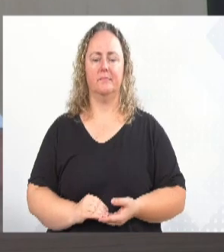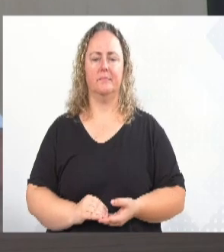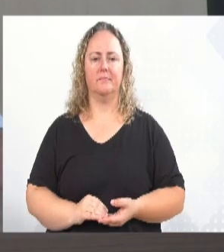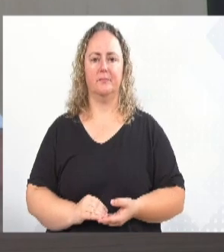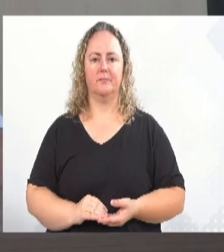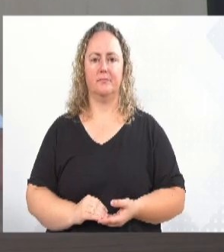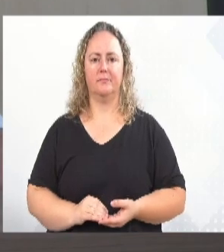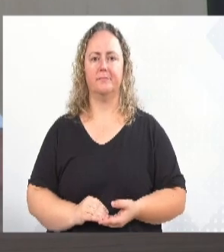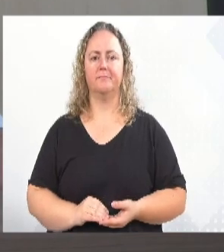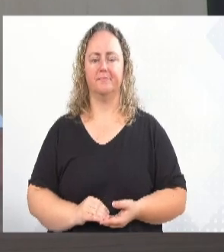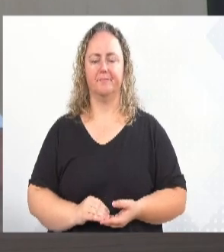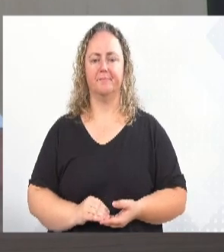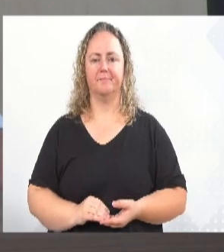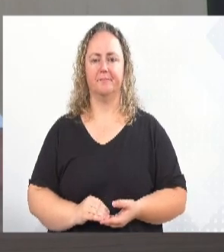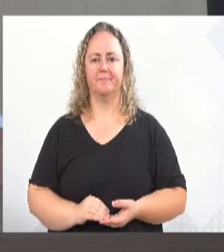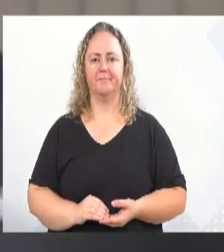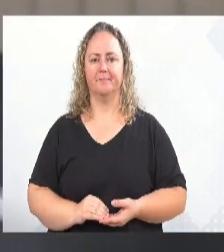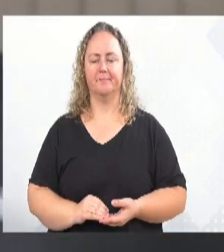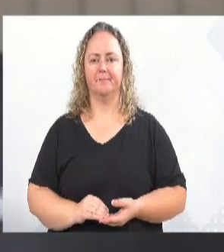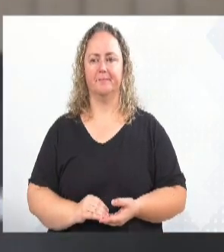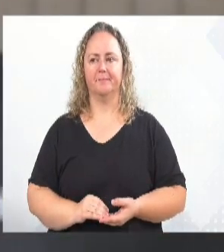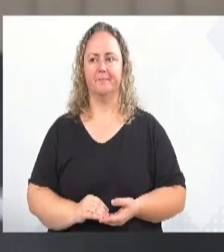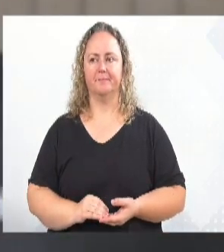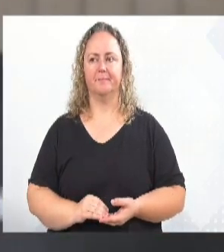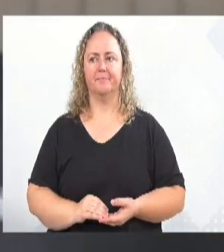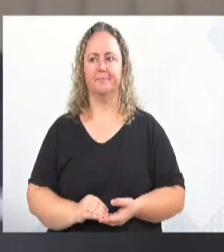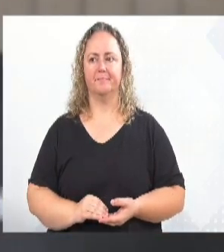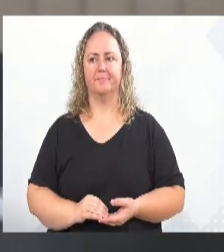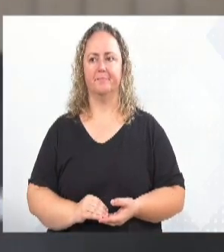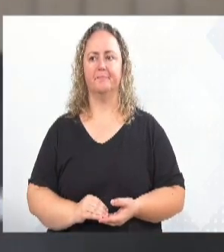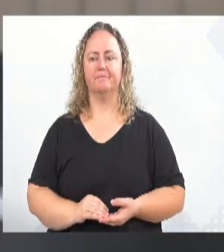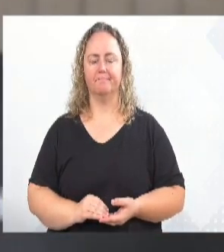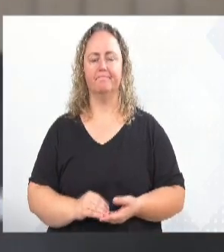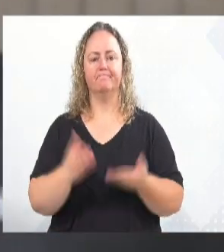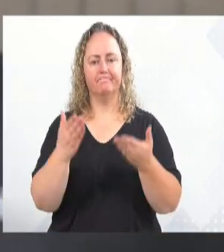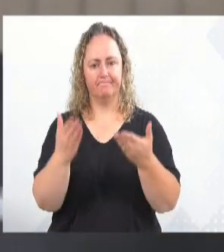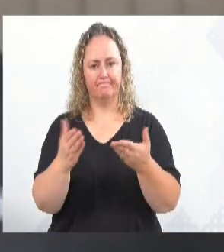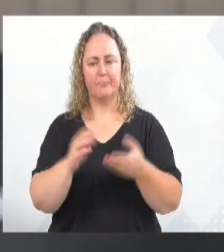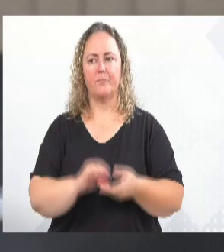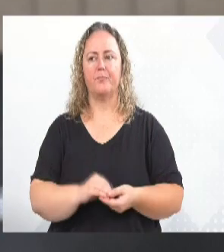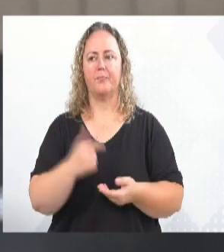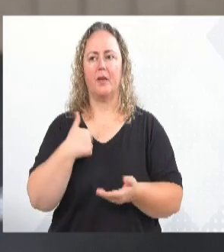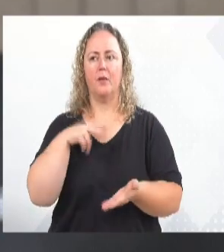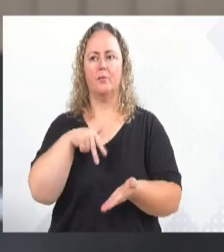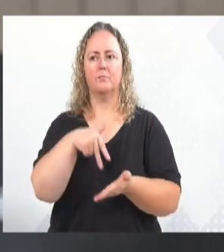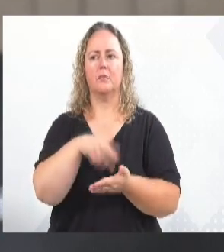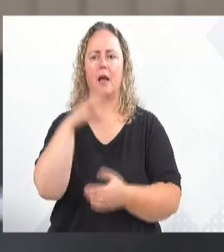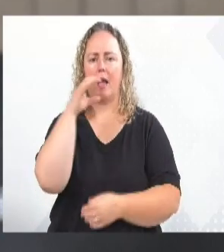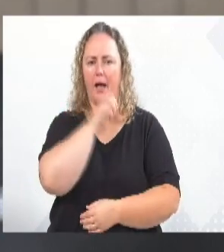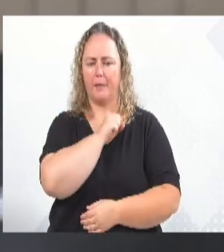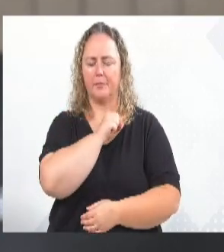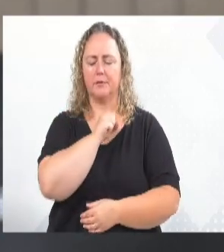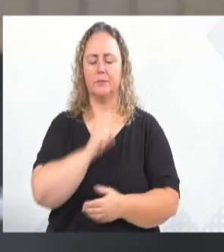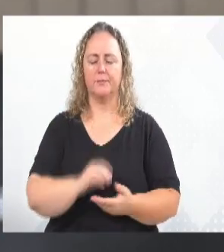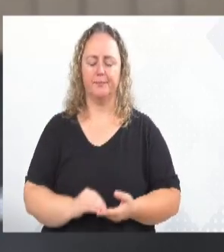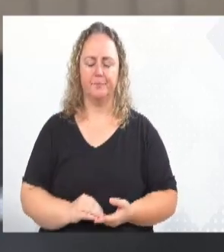parte o vereador Emanuel Santos Tuca. Vereador Gugu, eu levanto para fazer uma participação rápida aqui no sentido